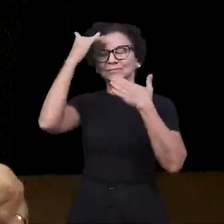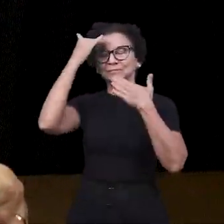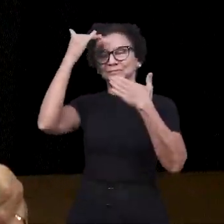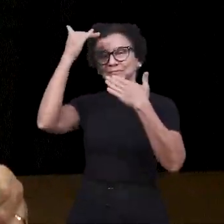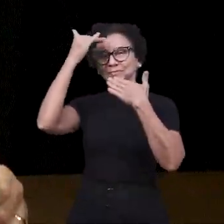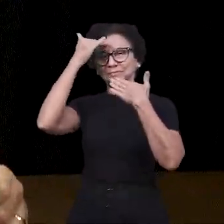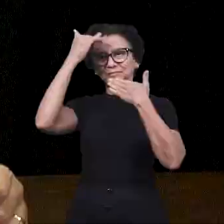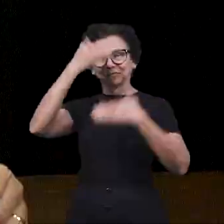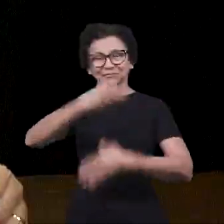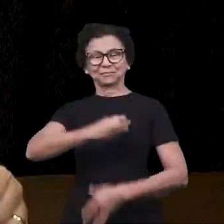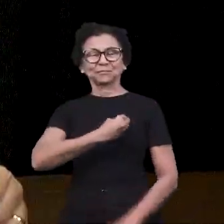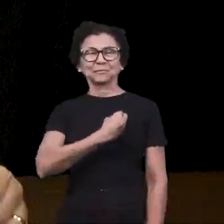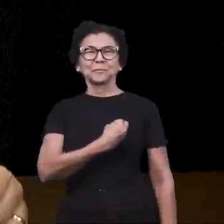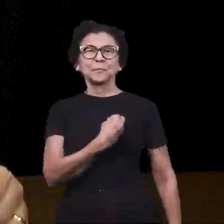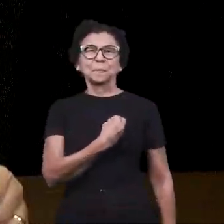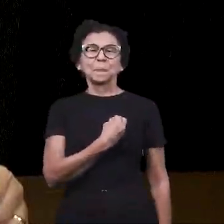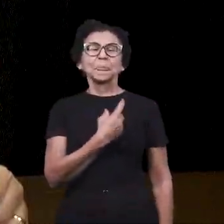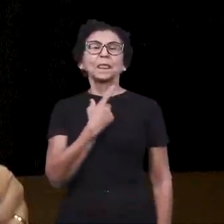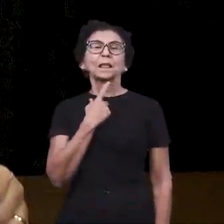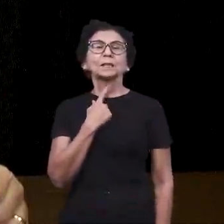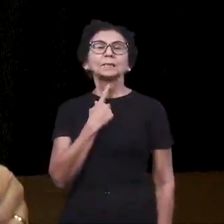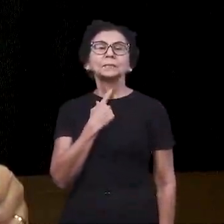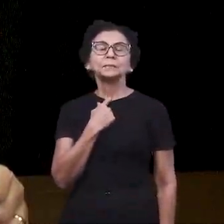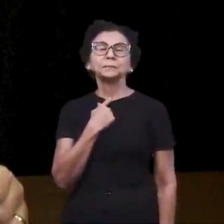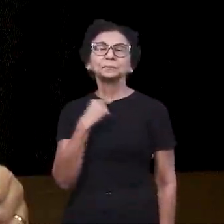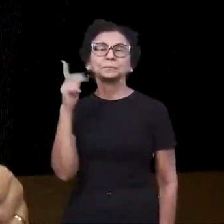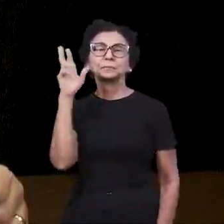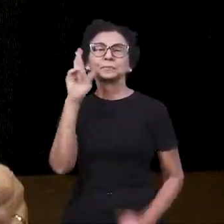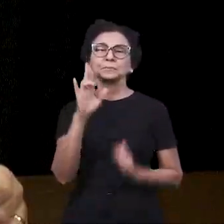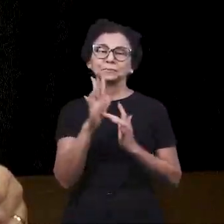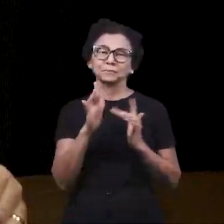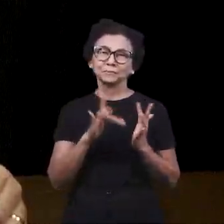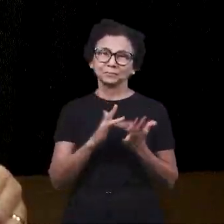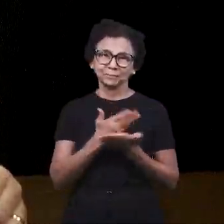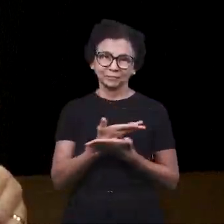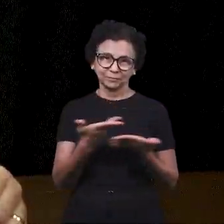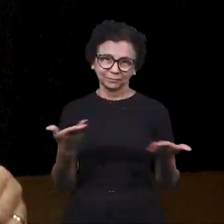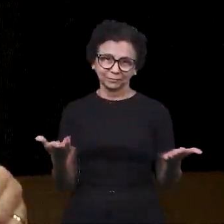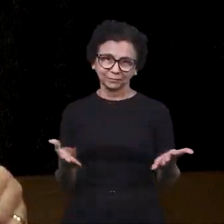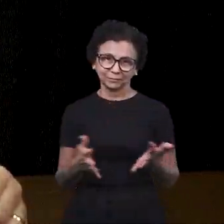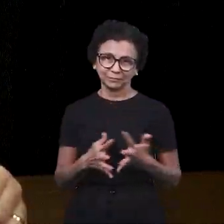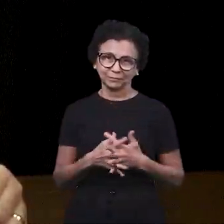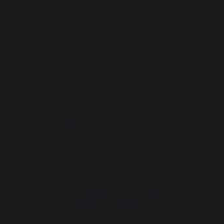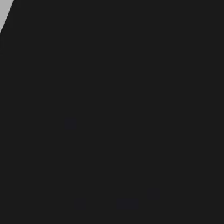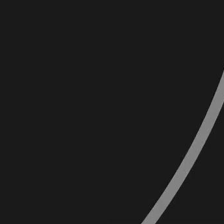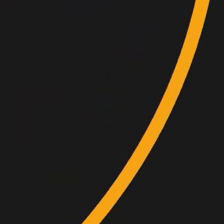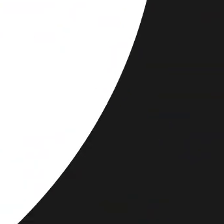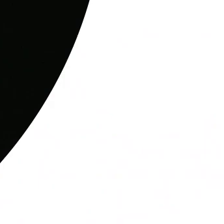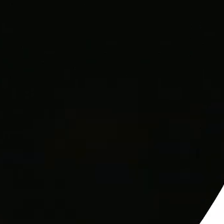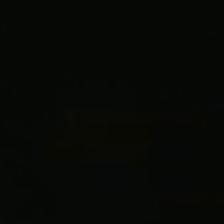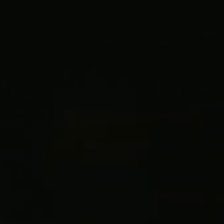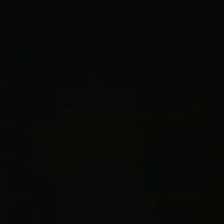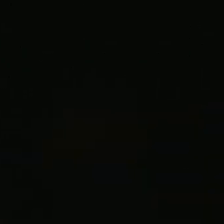muito obrigado por estar aqui e desejamos a todos a paz do Senhor Jesus.